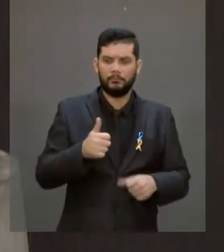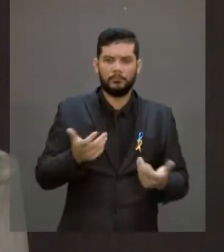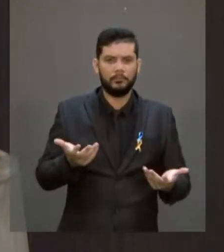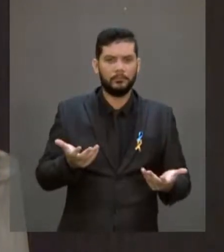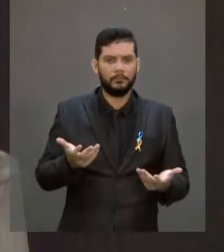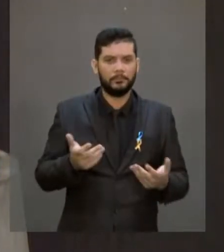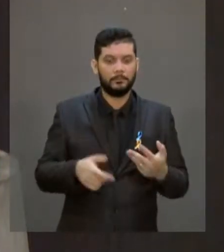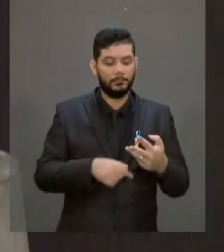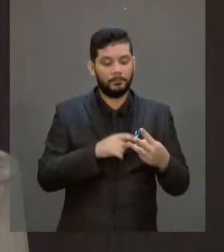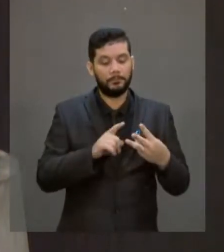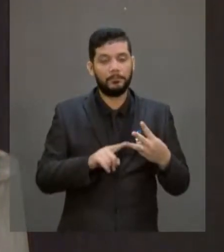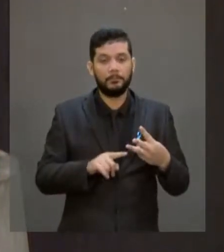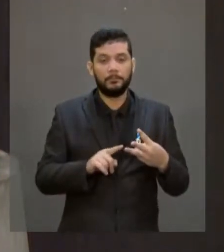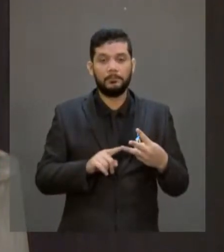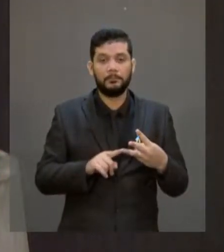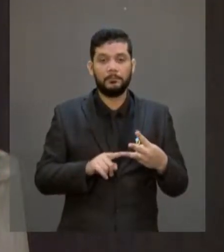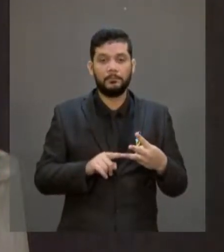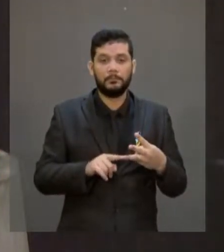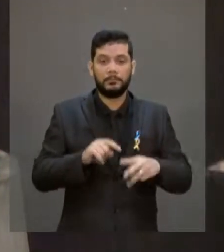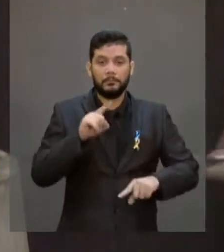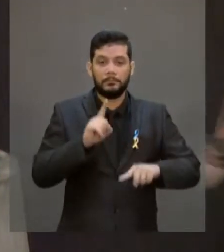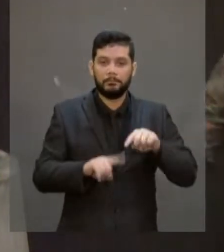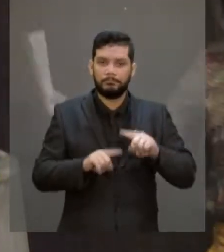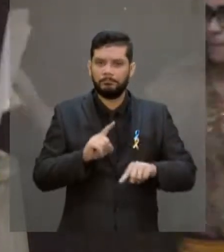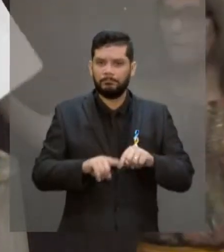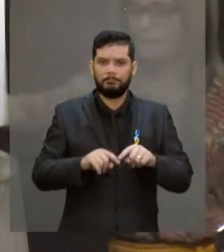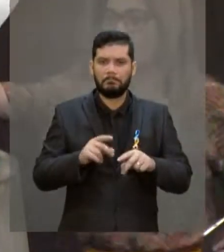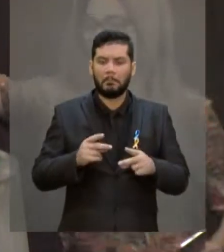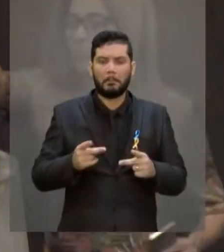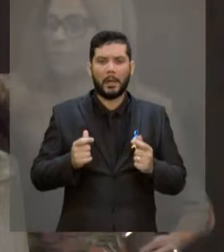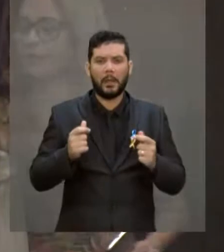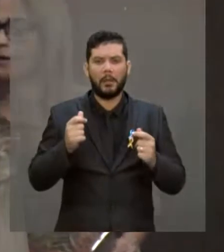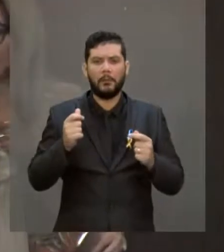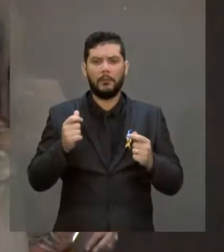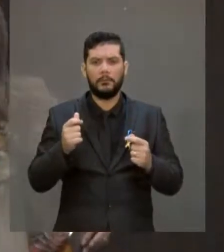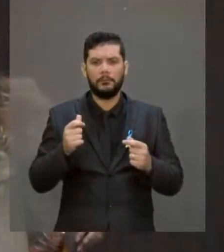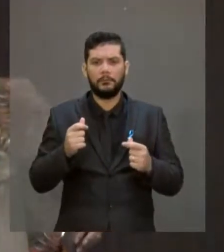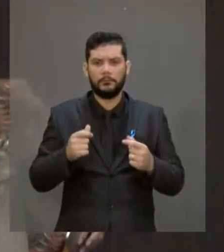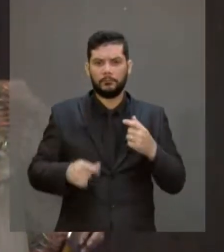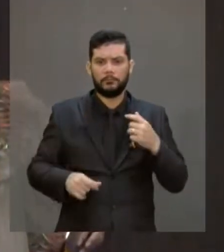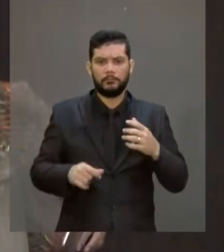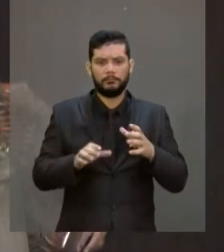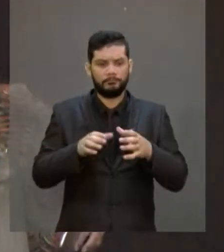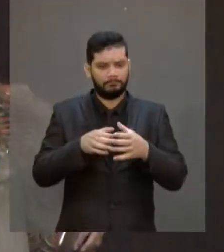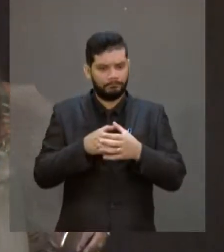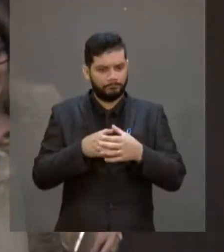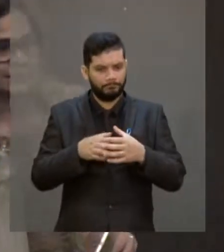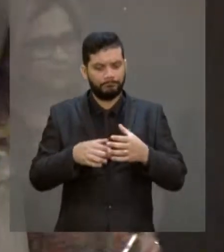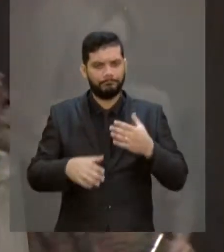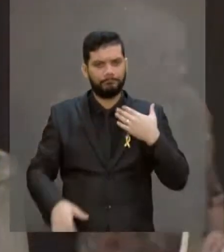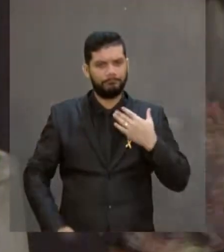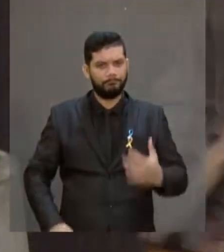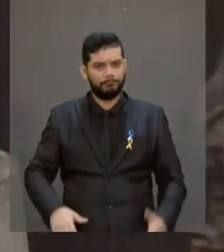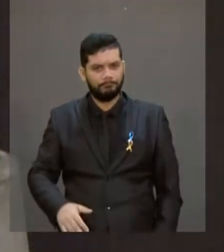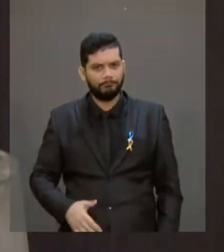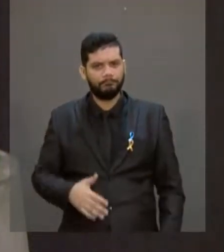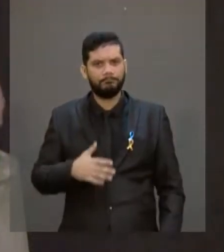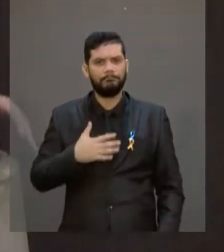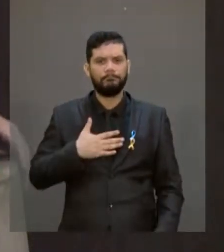O terceiro ponto é que ele tenha os melhores equipamentos, que ele tenha boas unidades físicas, que ele tenha unidades, que ele